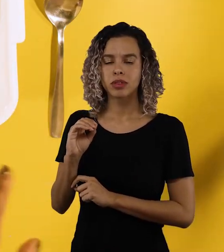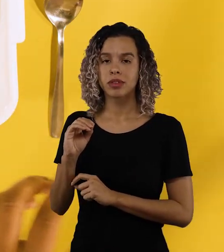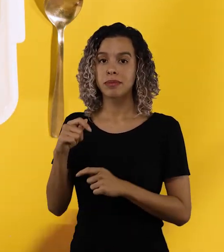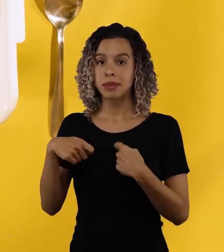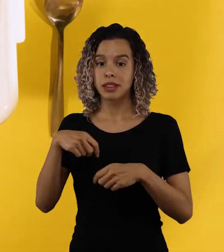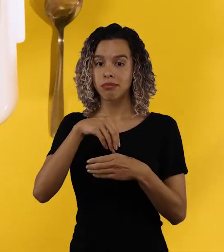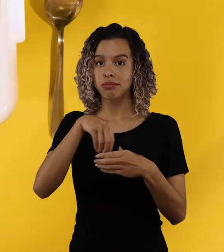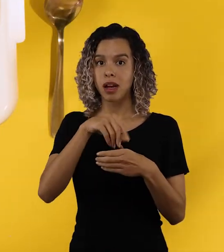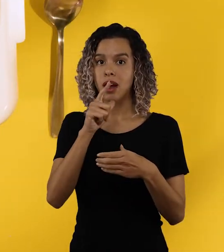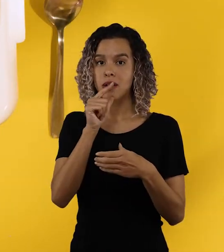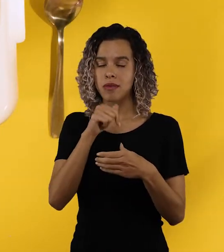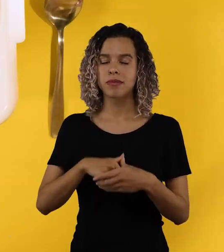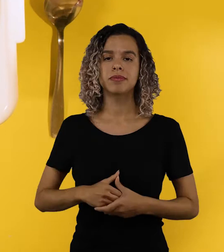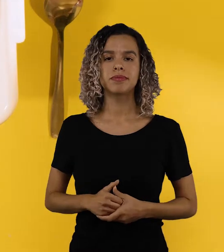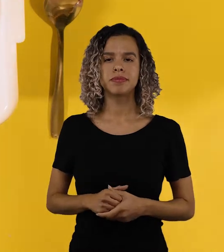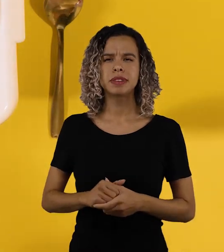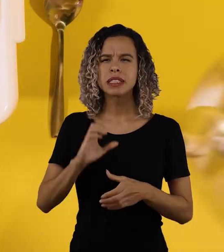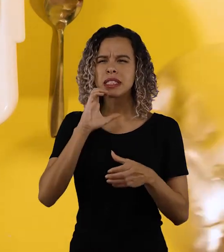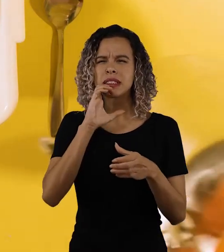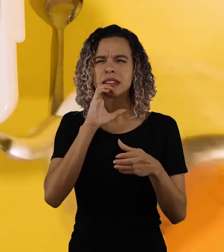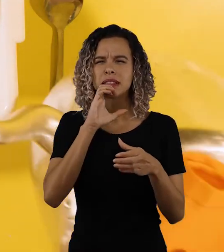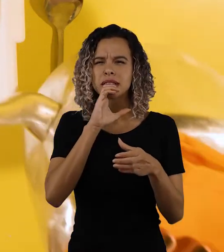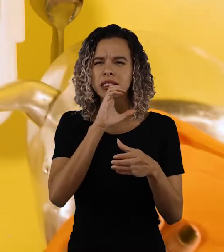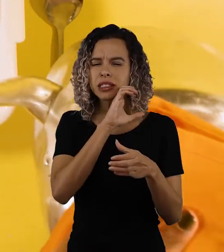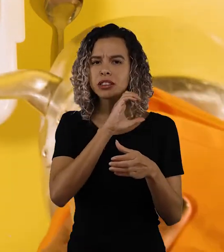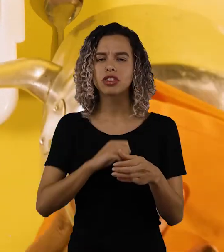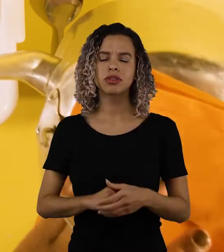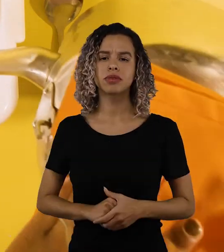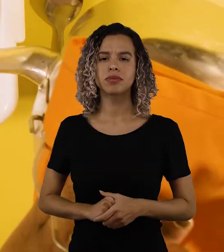peça. A gente vai pegar água bem quente.